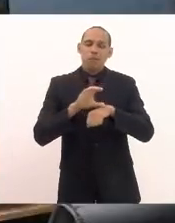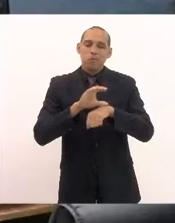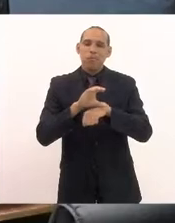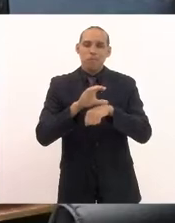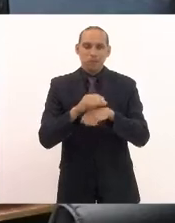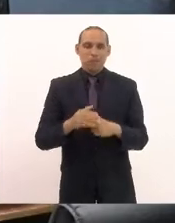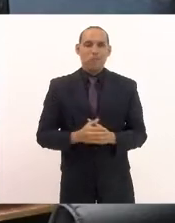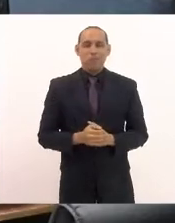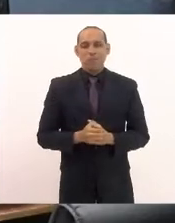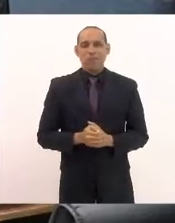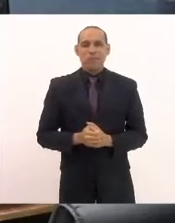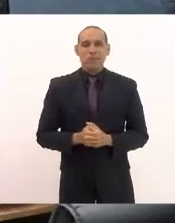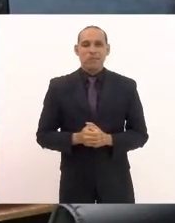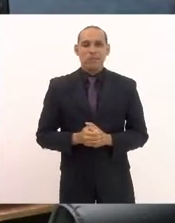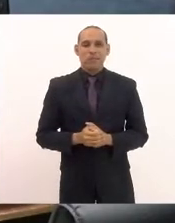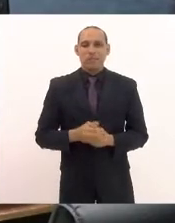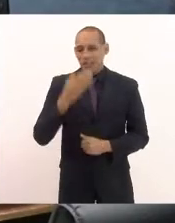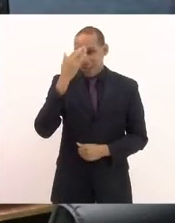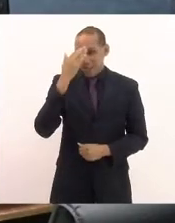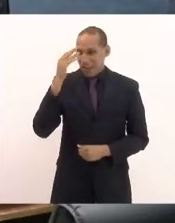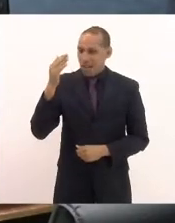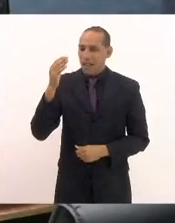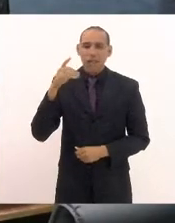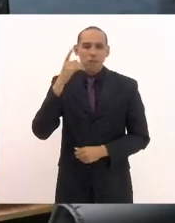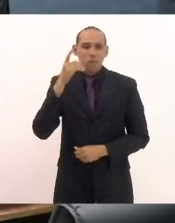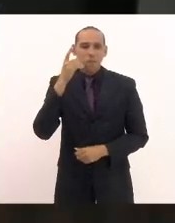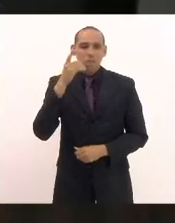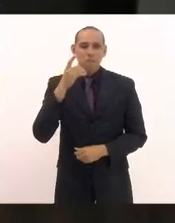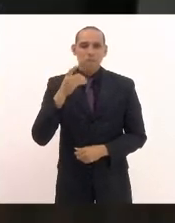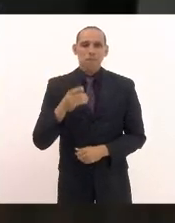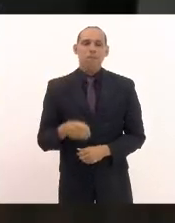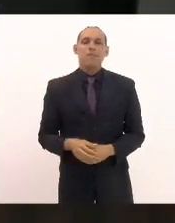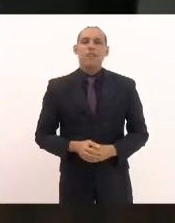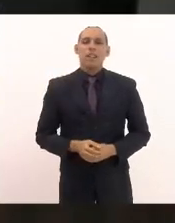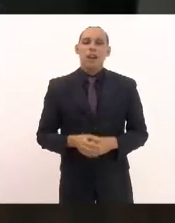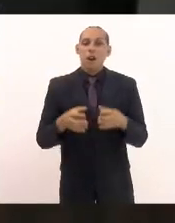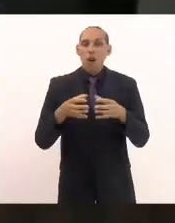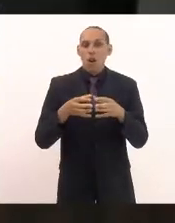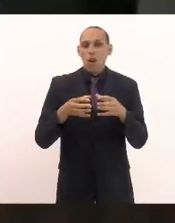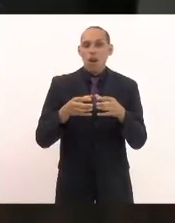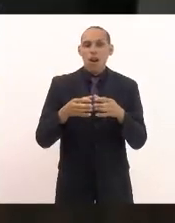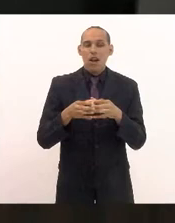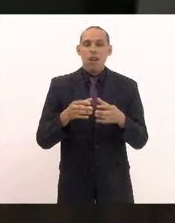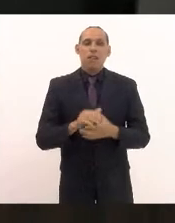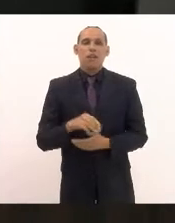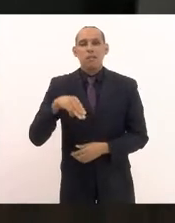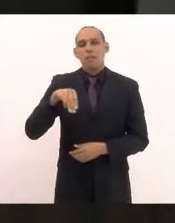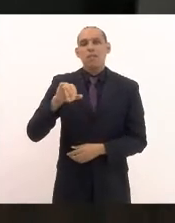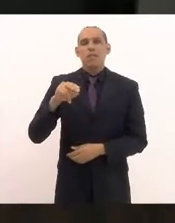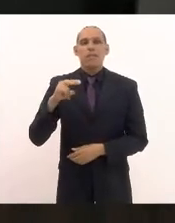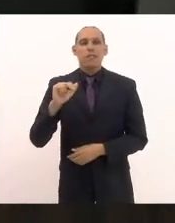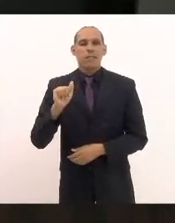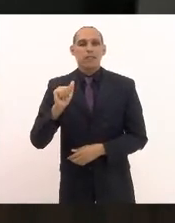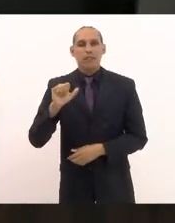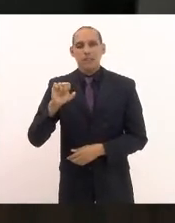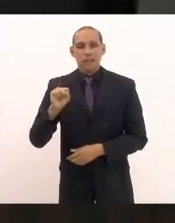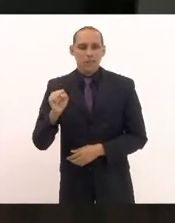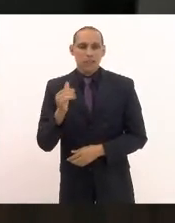constitucionalidade. Obrigada, deputado. Pela Comissão de Minas e Energia, deputado Chiquinho da